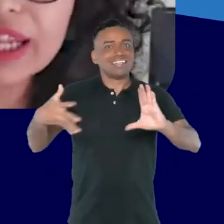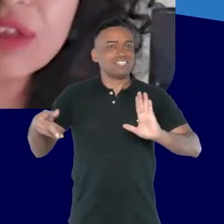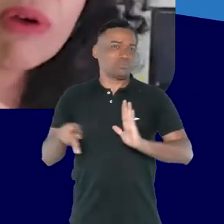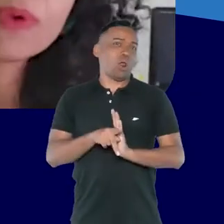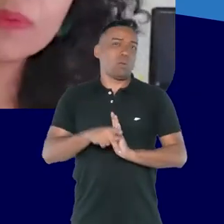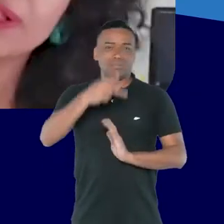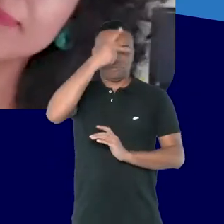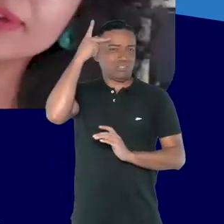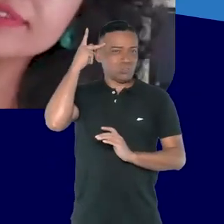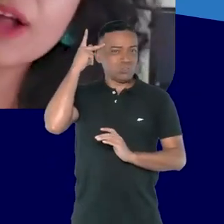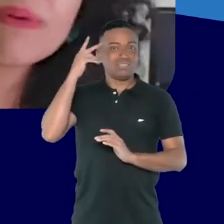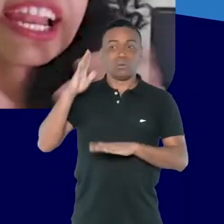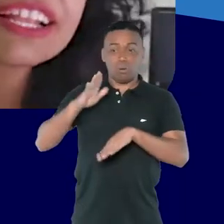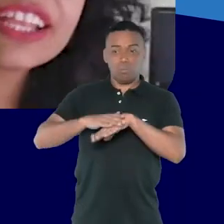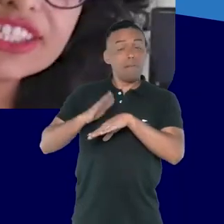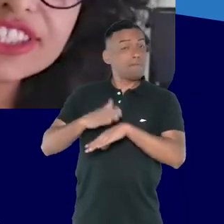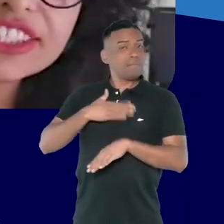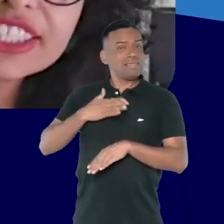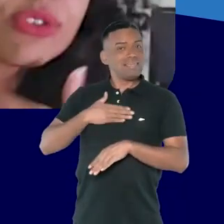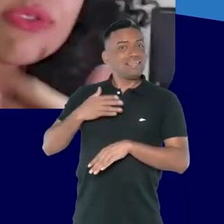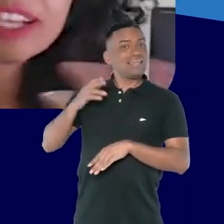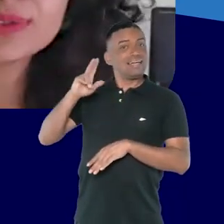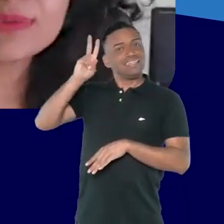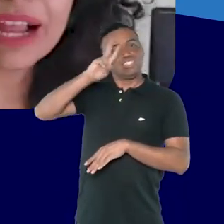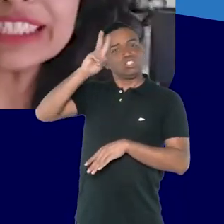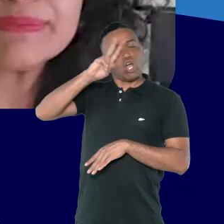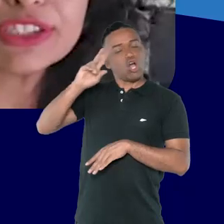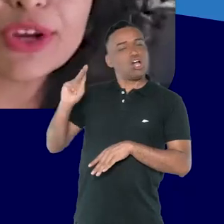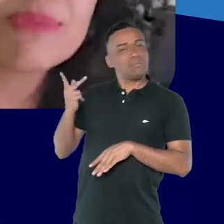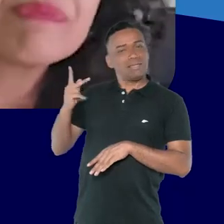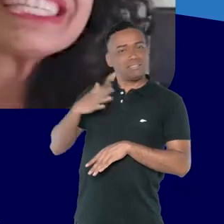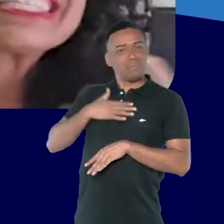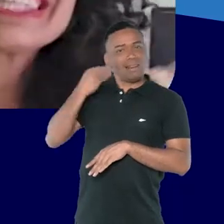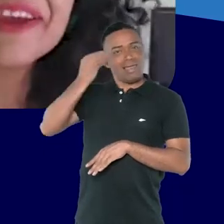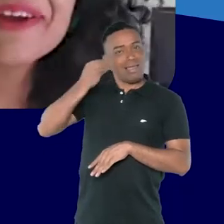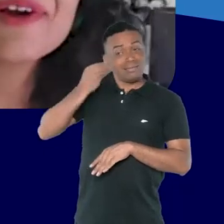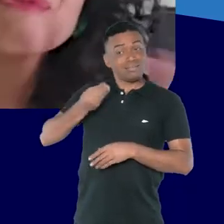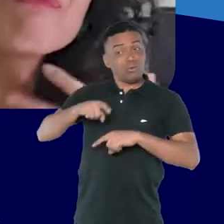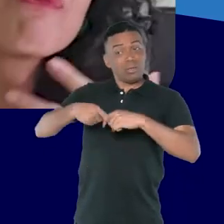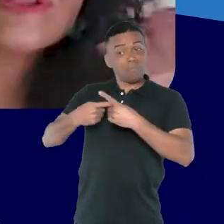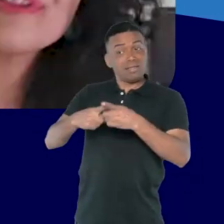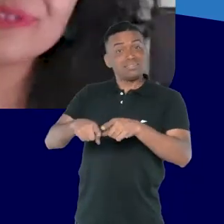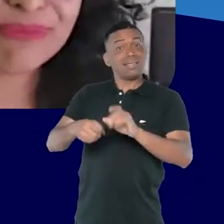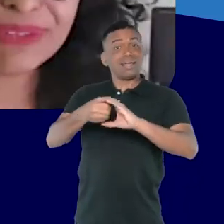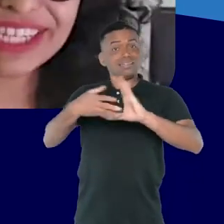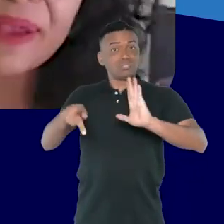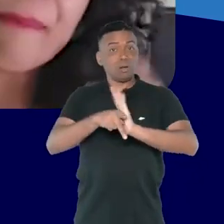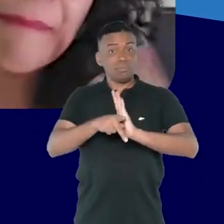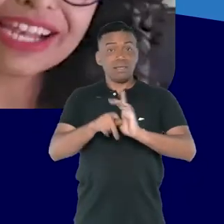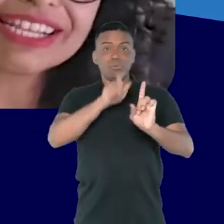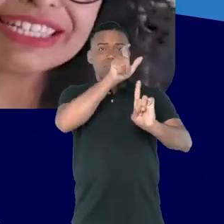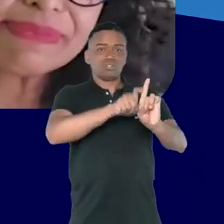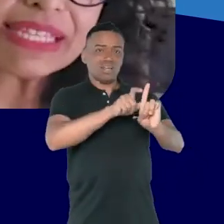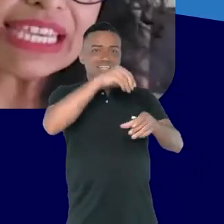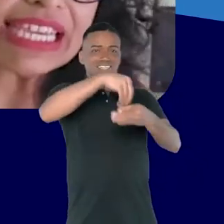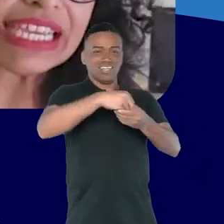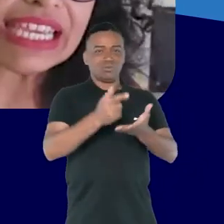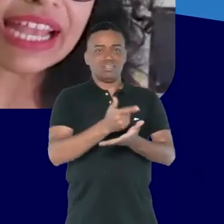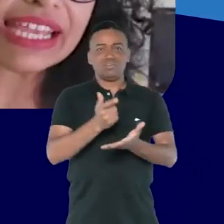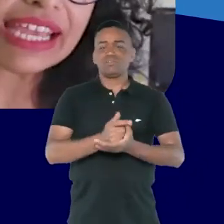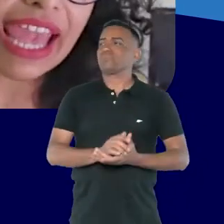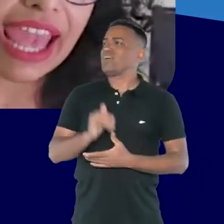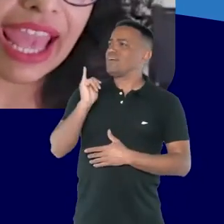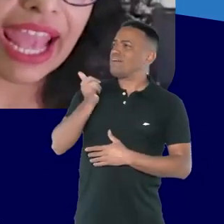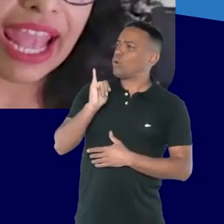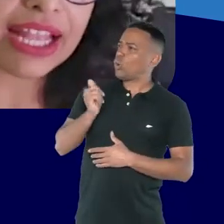do cabelo dela não é um problema, é uma característica. Isso faz tudo parte da minha história. Eu emprestei muito de mim para a Lisa.